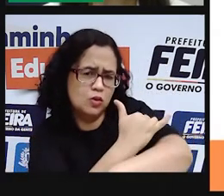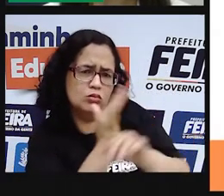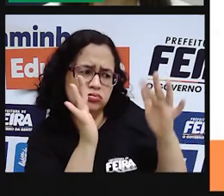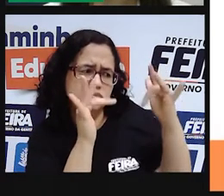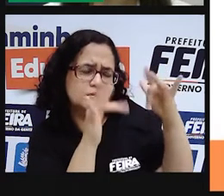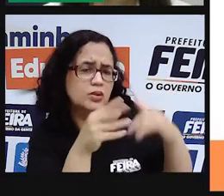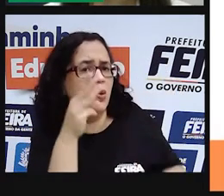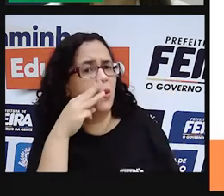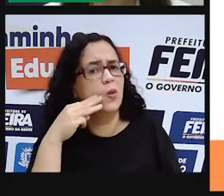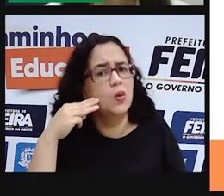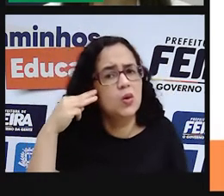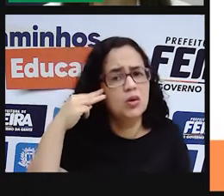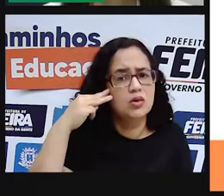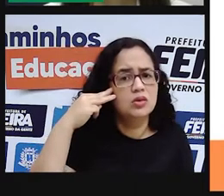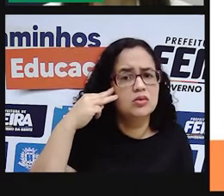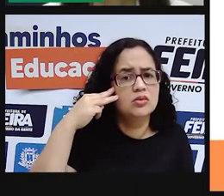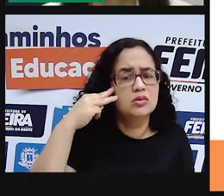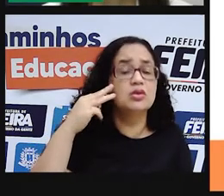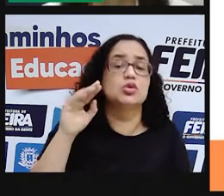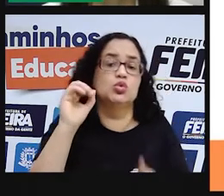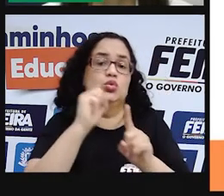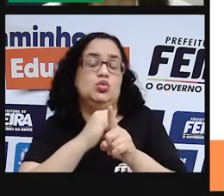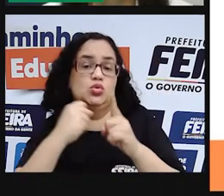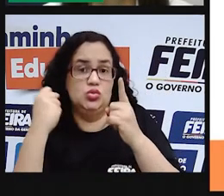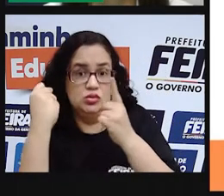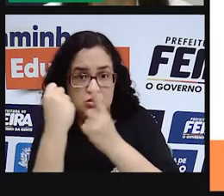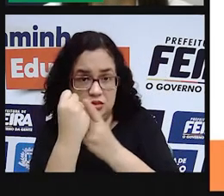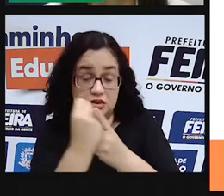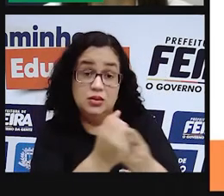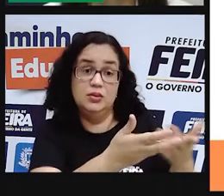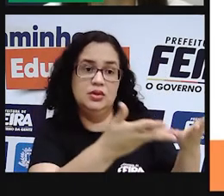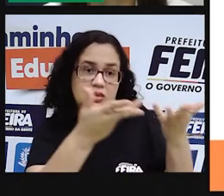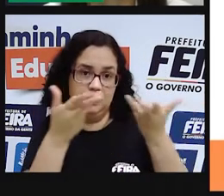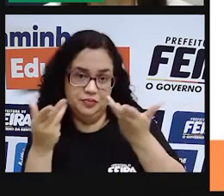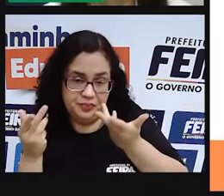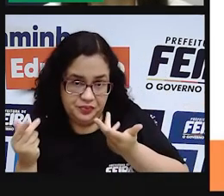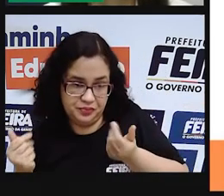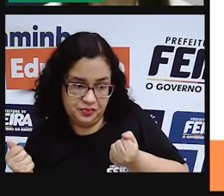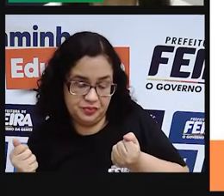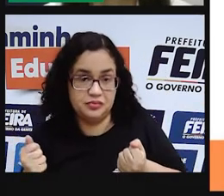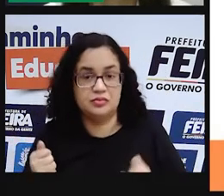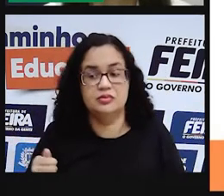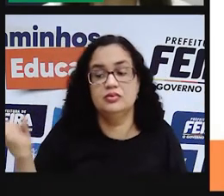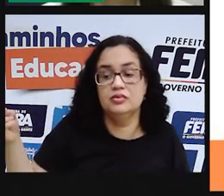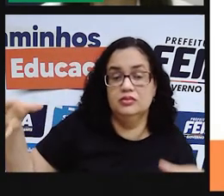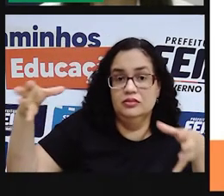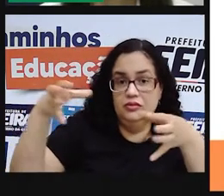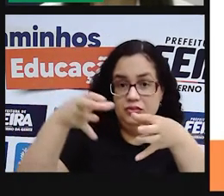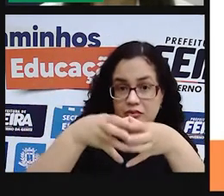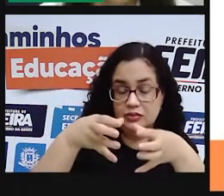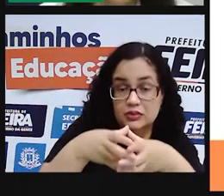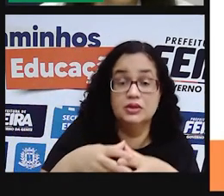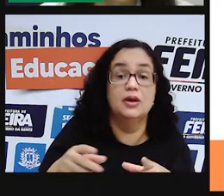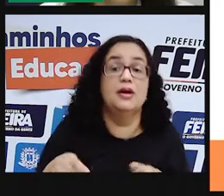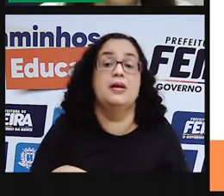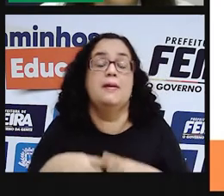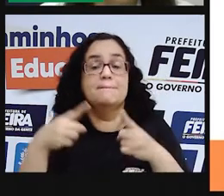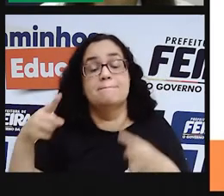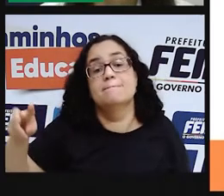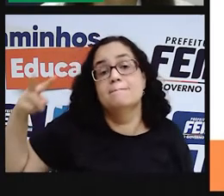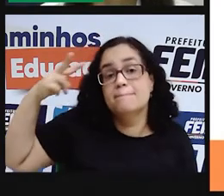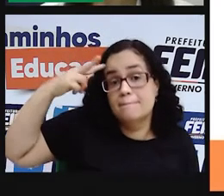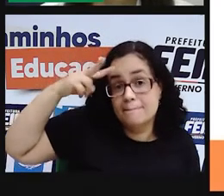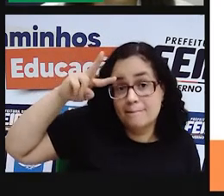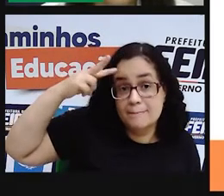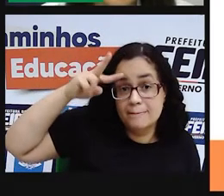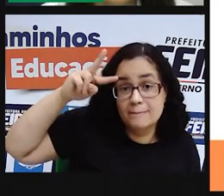ela. Um rompimento nos padrões sociais aceitos que tomam conta dessa nova versão da turma. Pois bem, a história